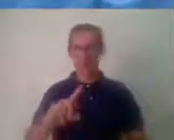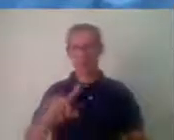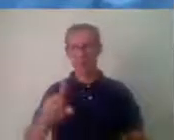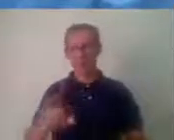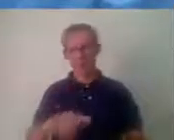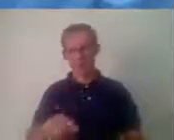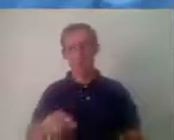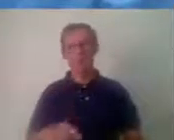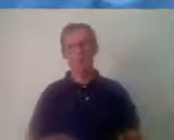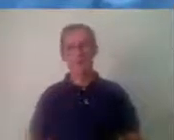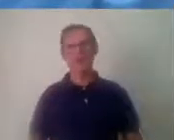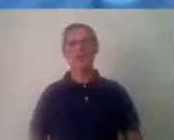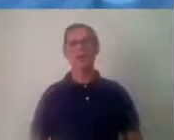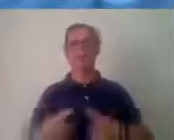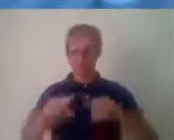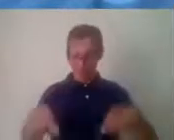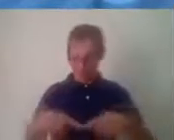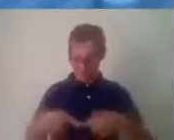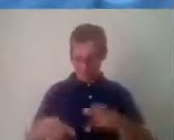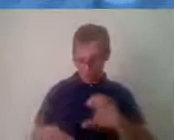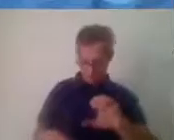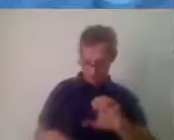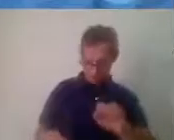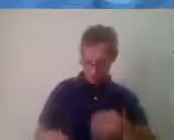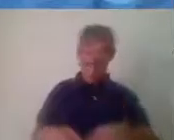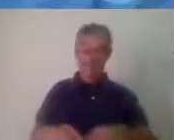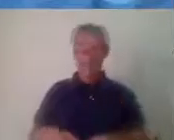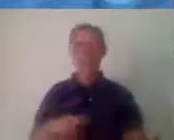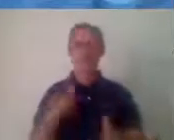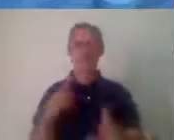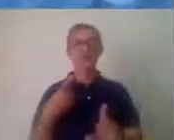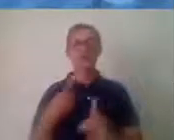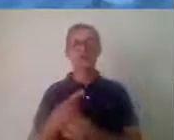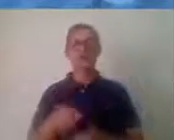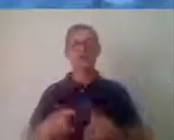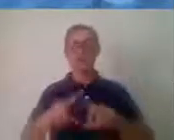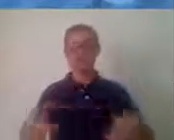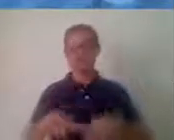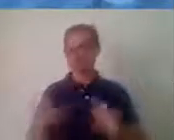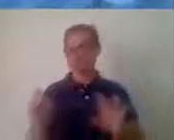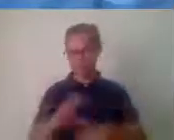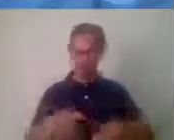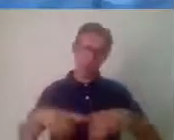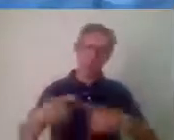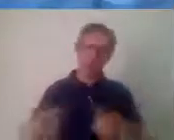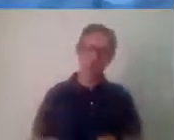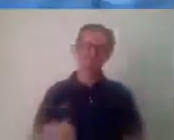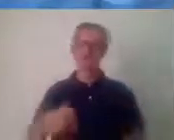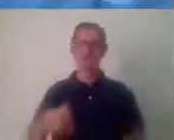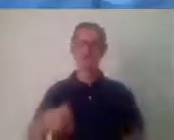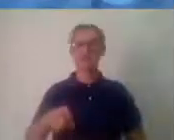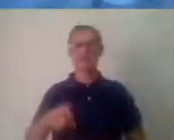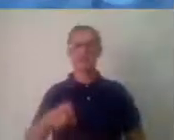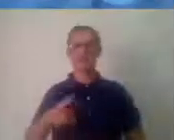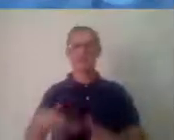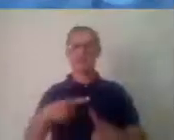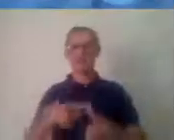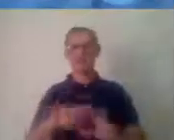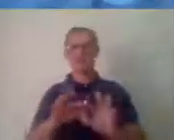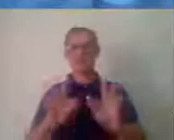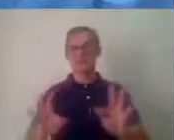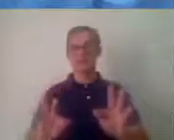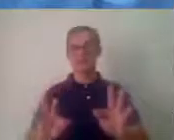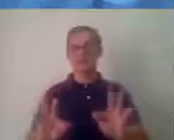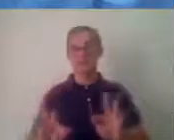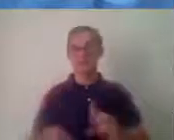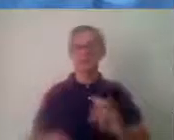integral sobre a região S. Opa, a região a gente já descobriu. Então, isso aí já está pronto. De x vezes a função